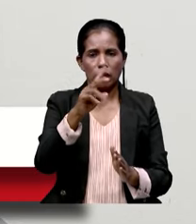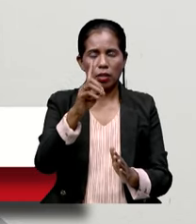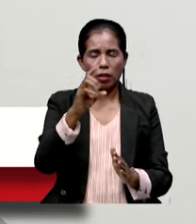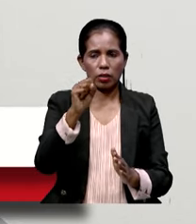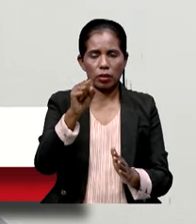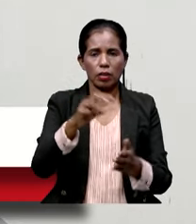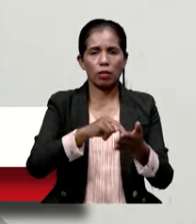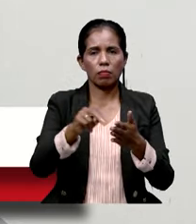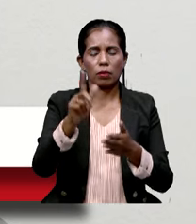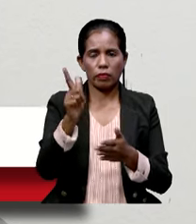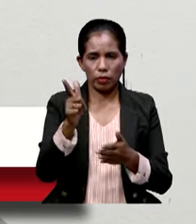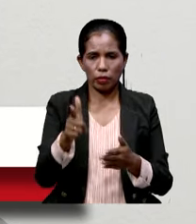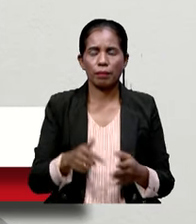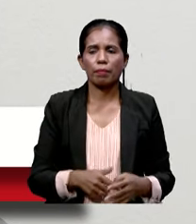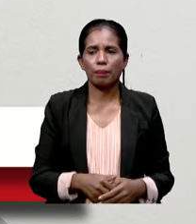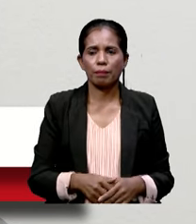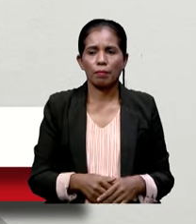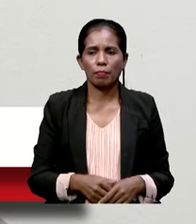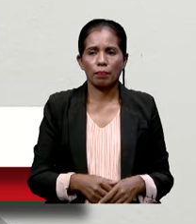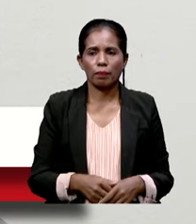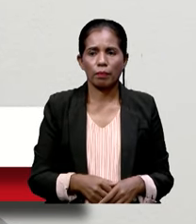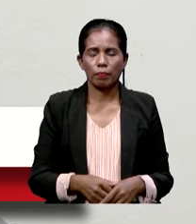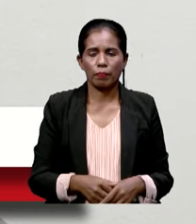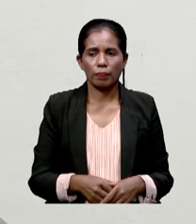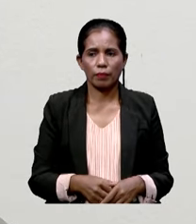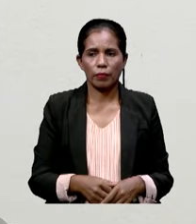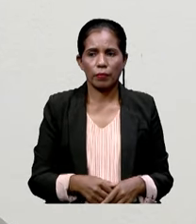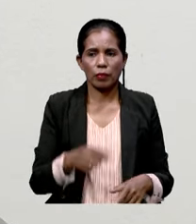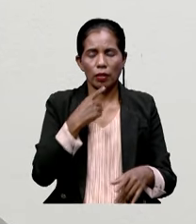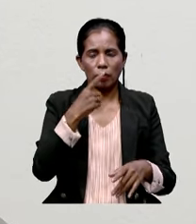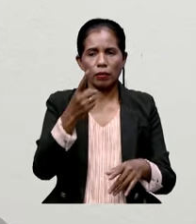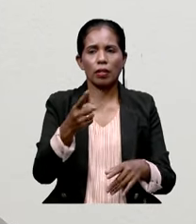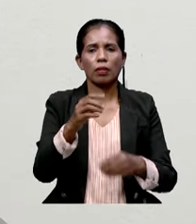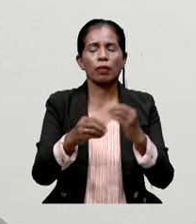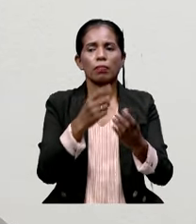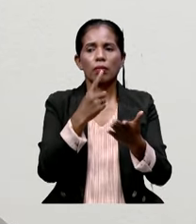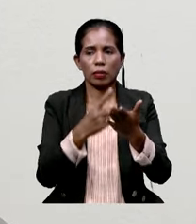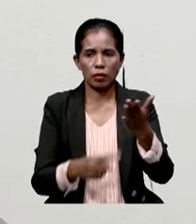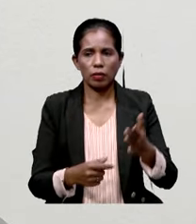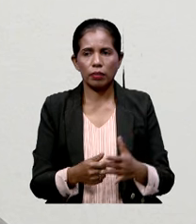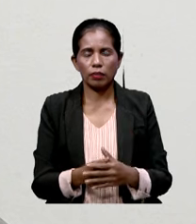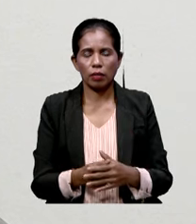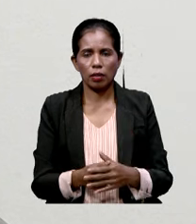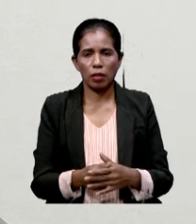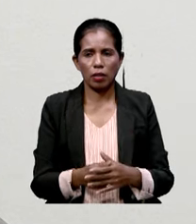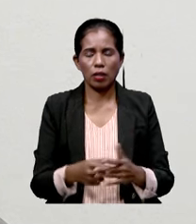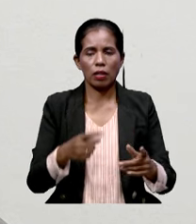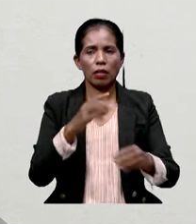20. Ne atu ateten saida ne ateten